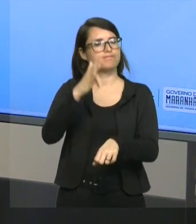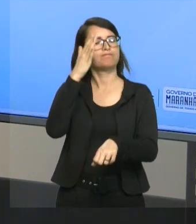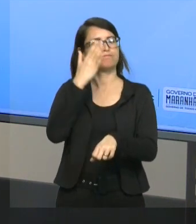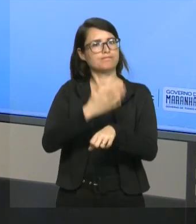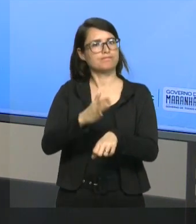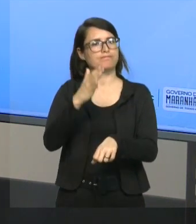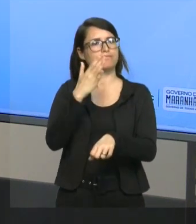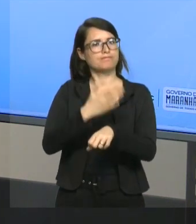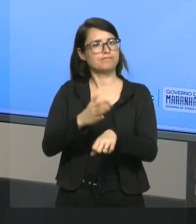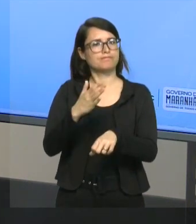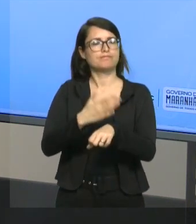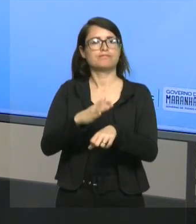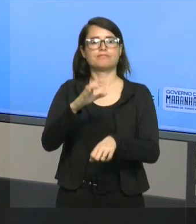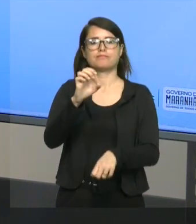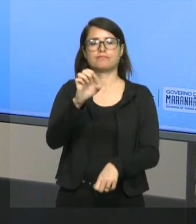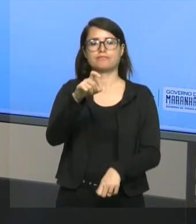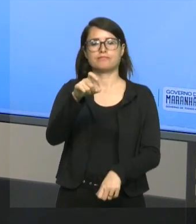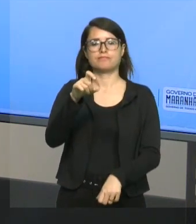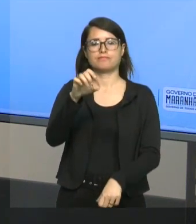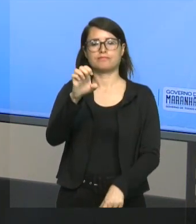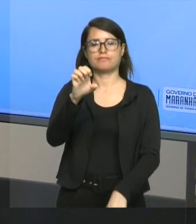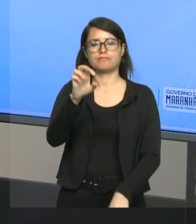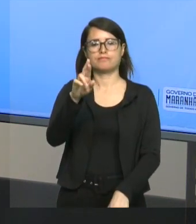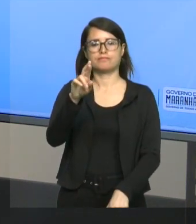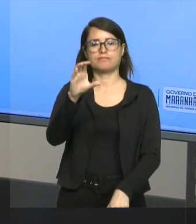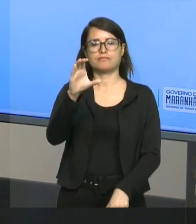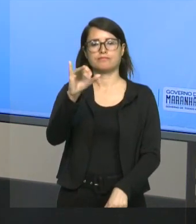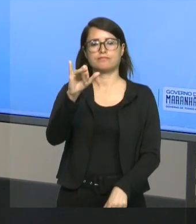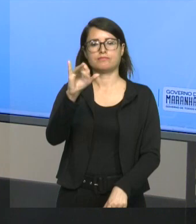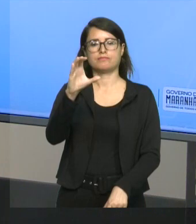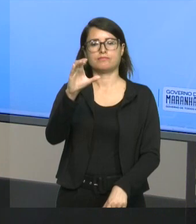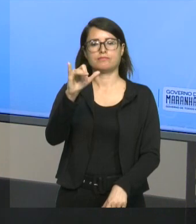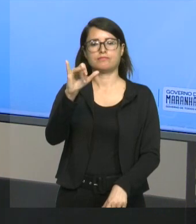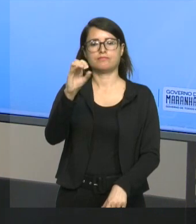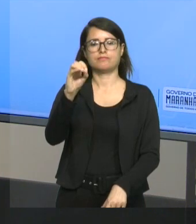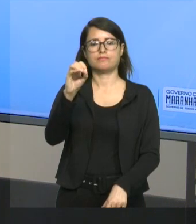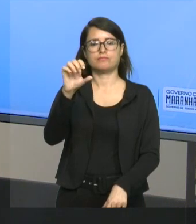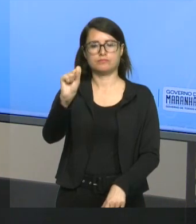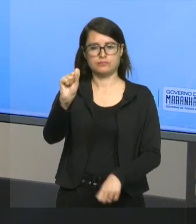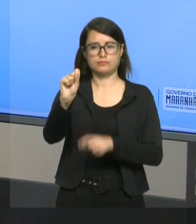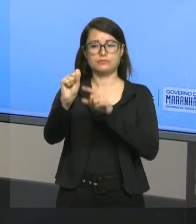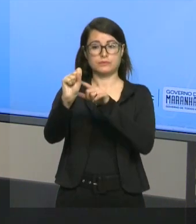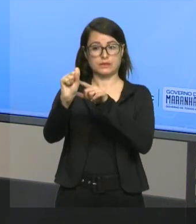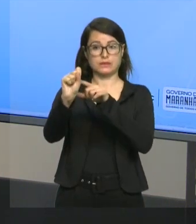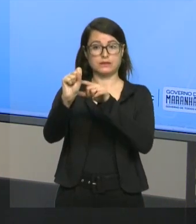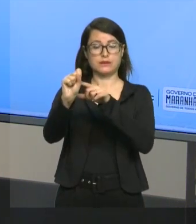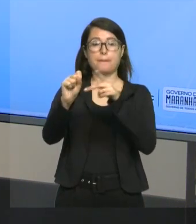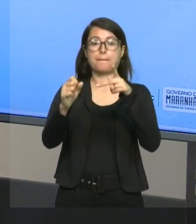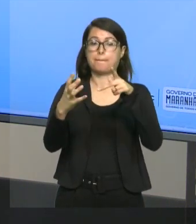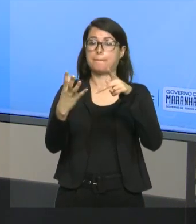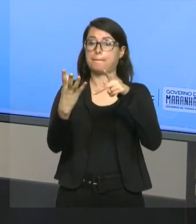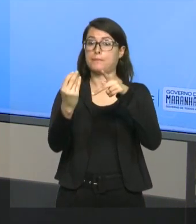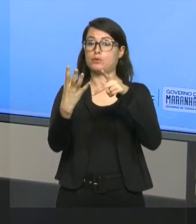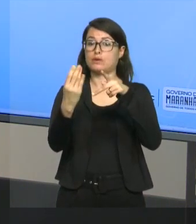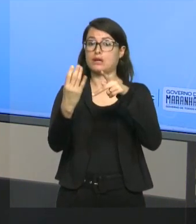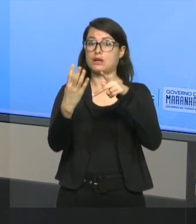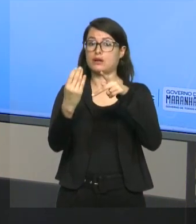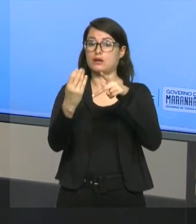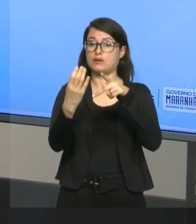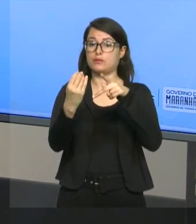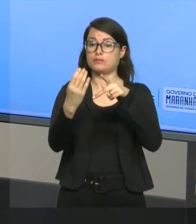exercícios, plural. Por que que nós usamos o plural? Para indicar aquela